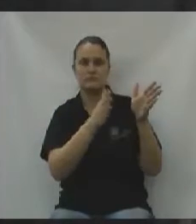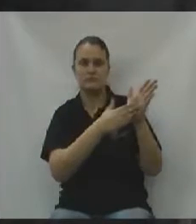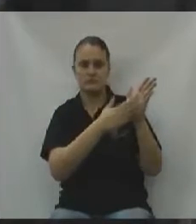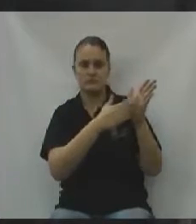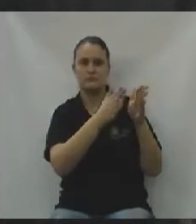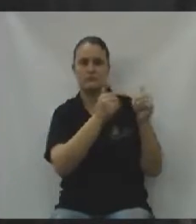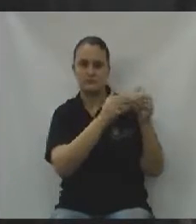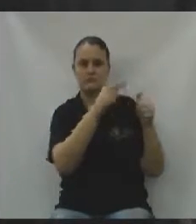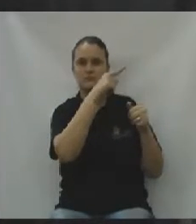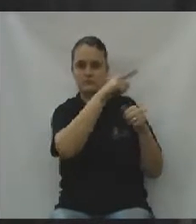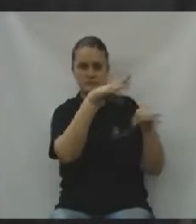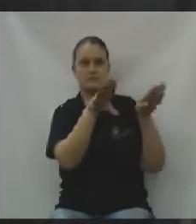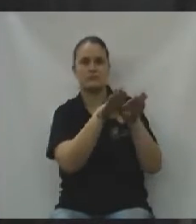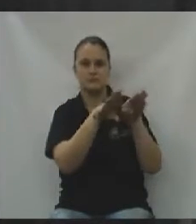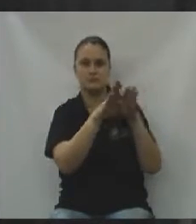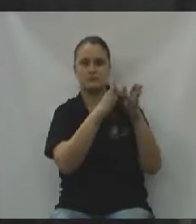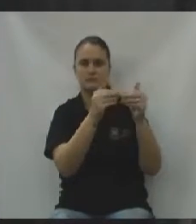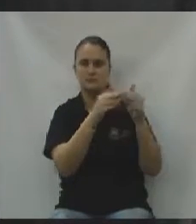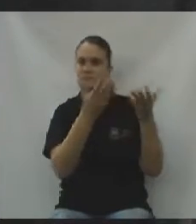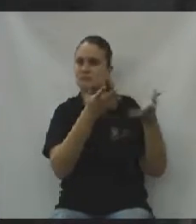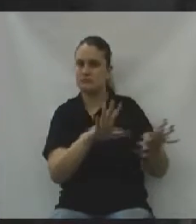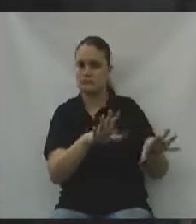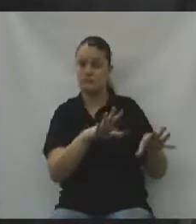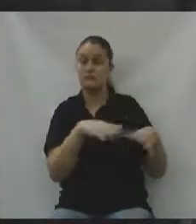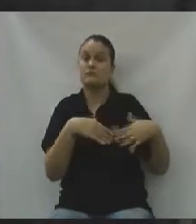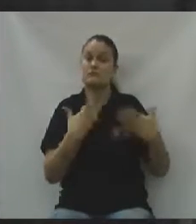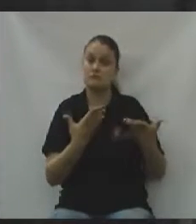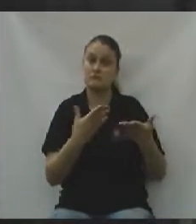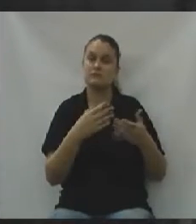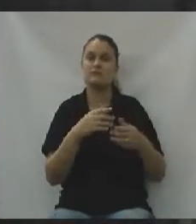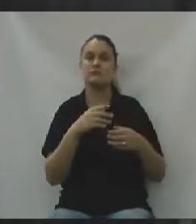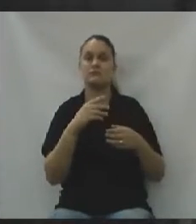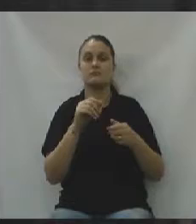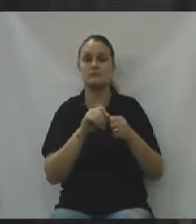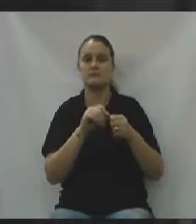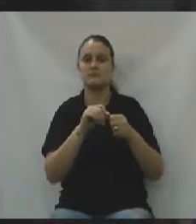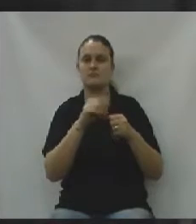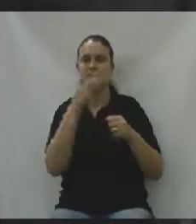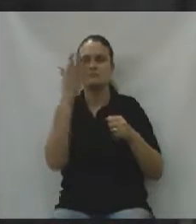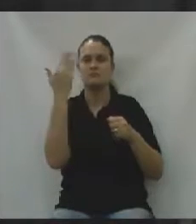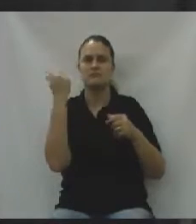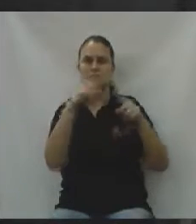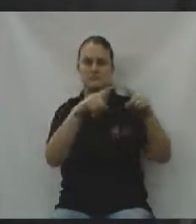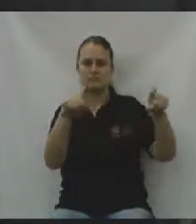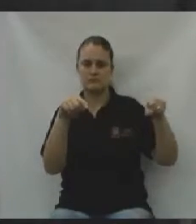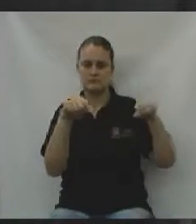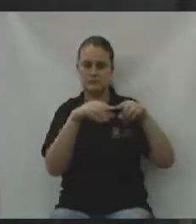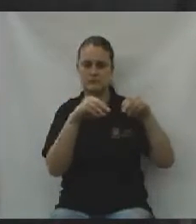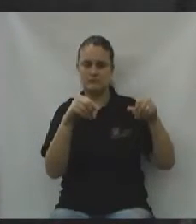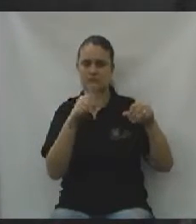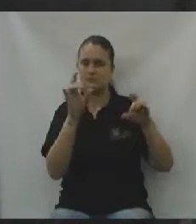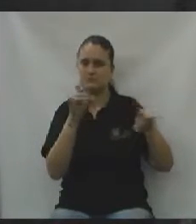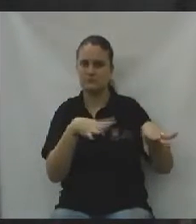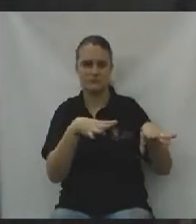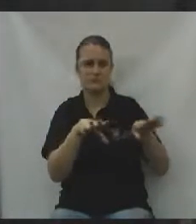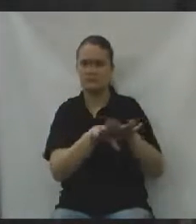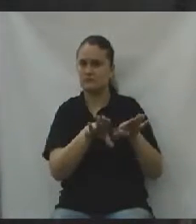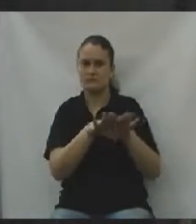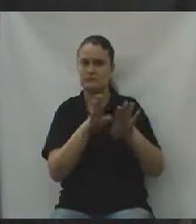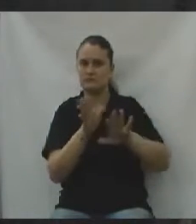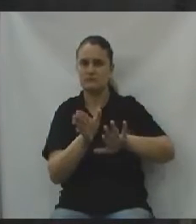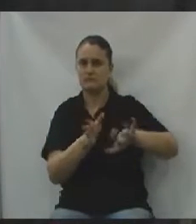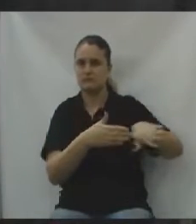faz, aquela comunidade fez, e levando a tal ponto de que aquele terreno, ao pouco, também